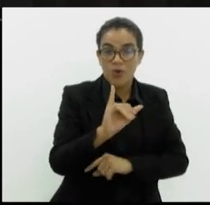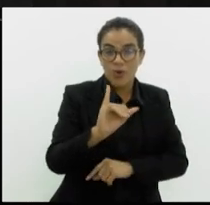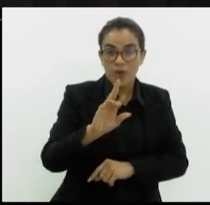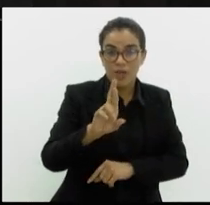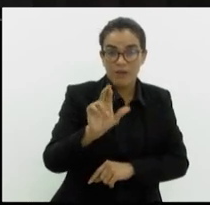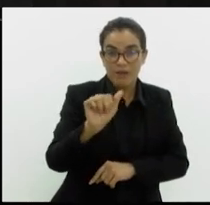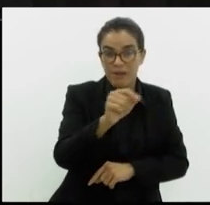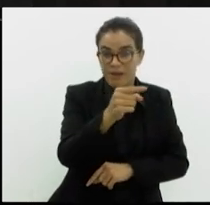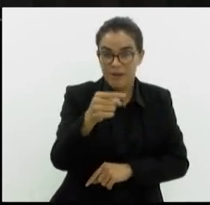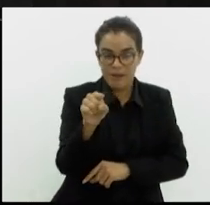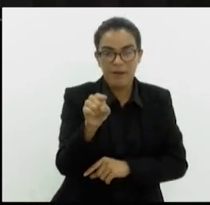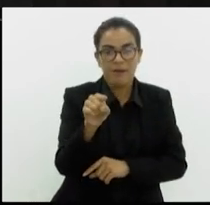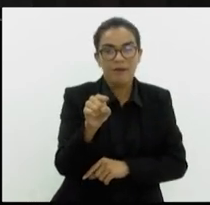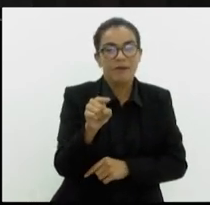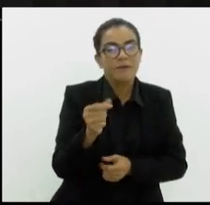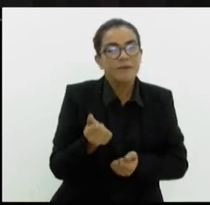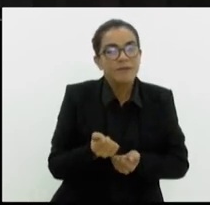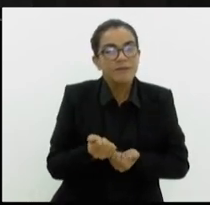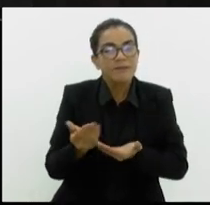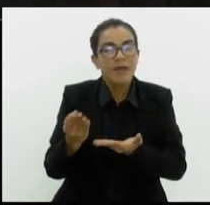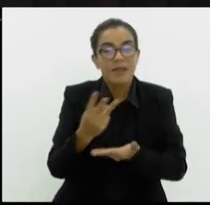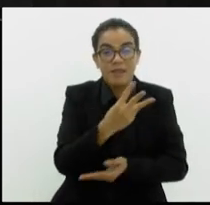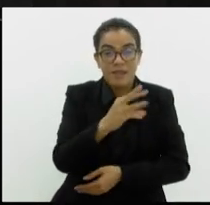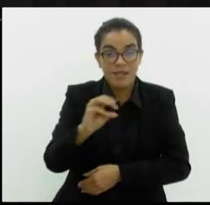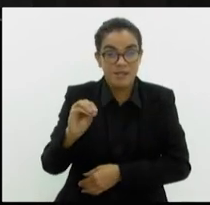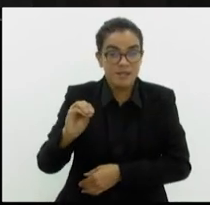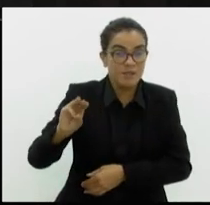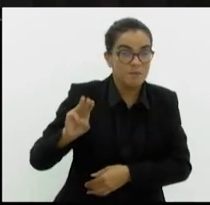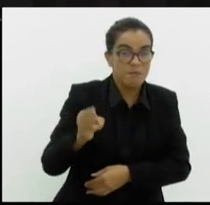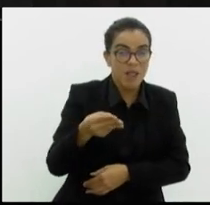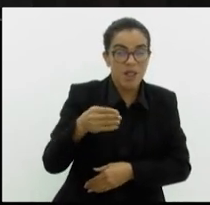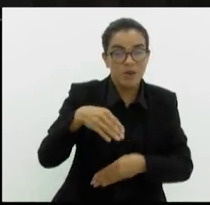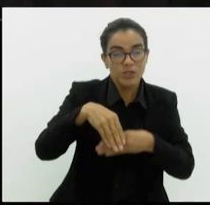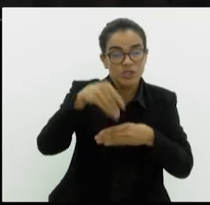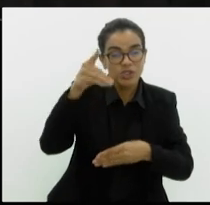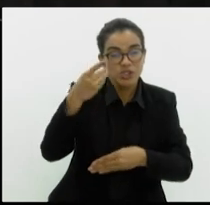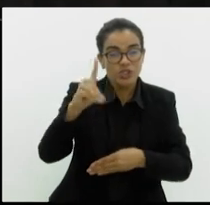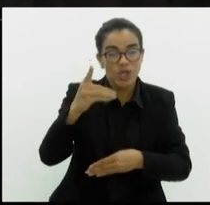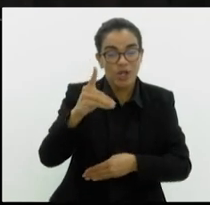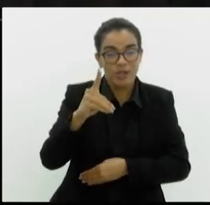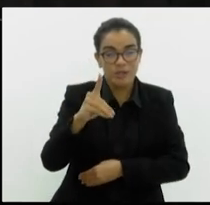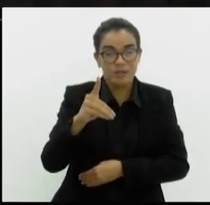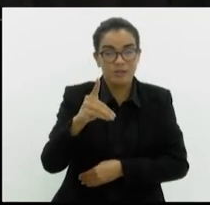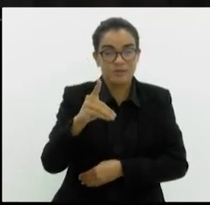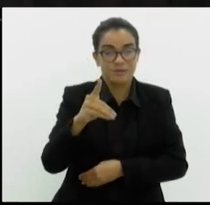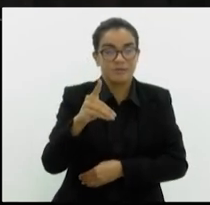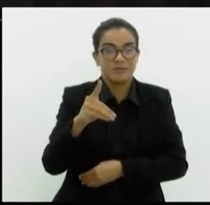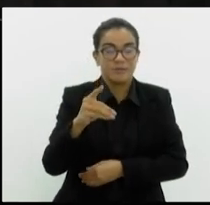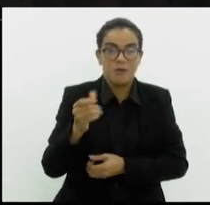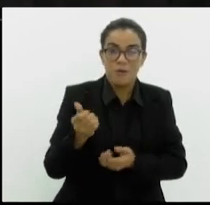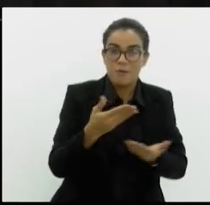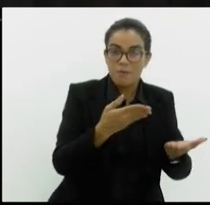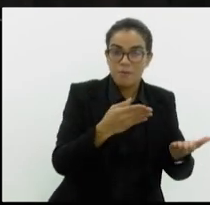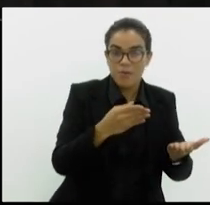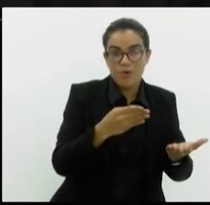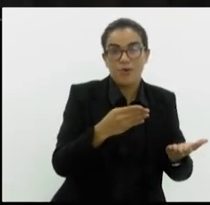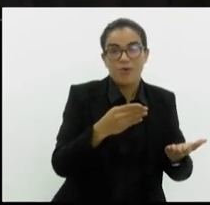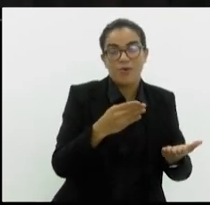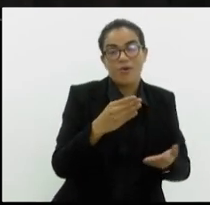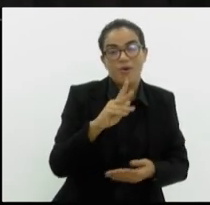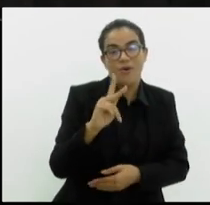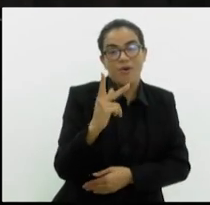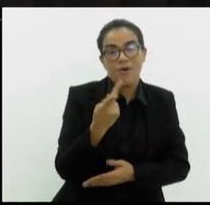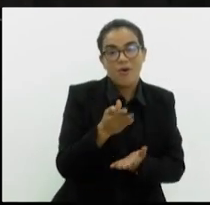dá 300 milhões de dólares por ano para o Hamas, dá 700 milhões